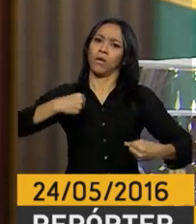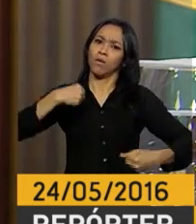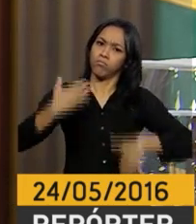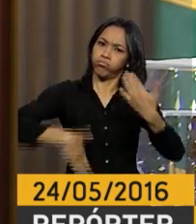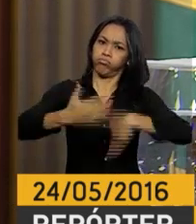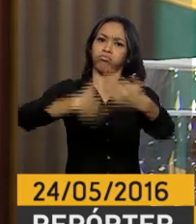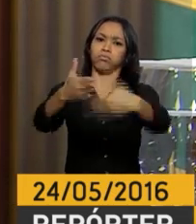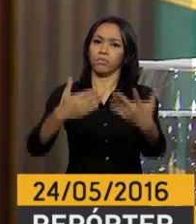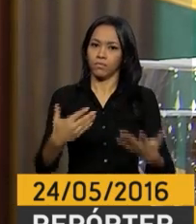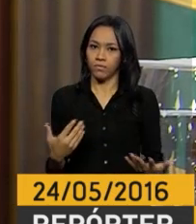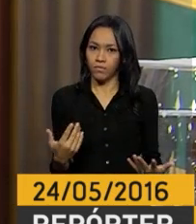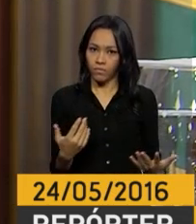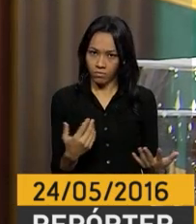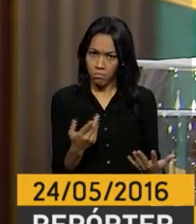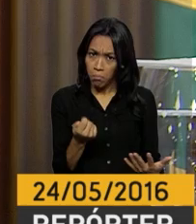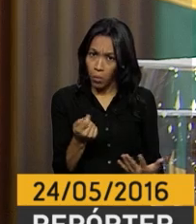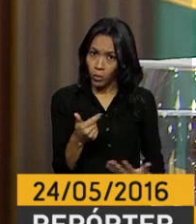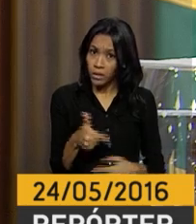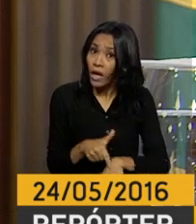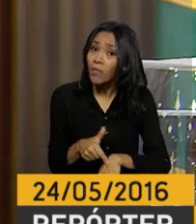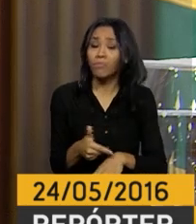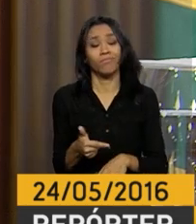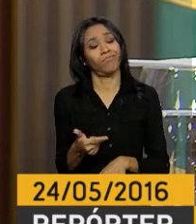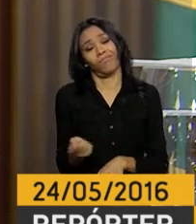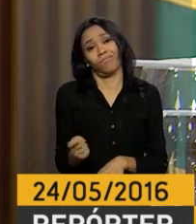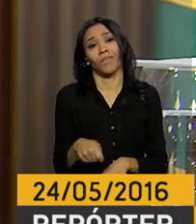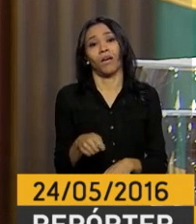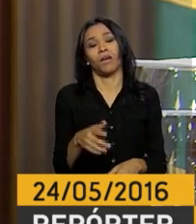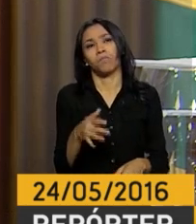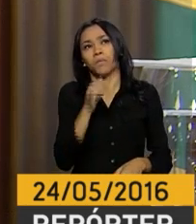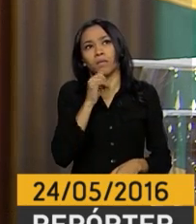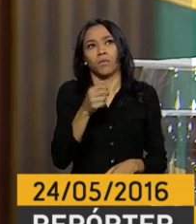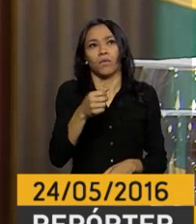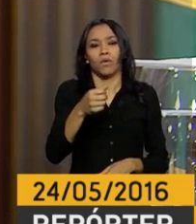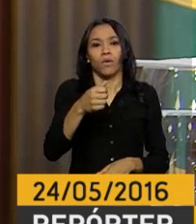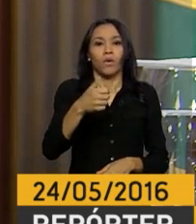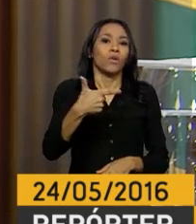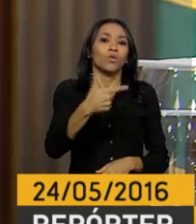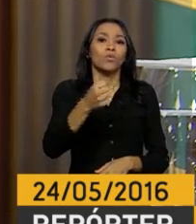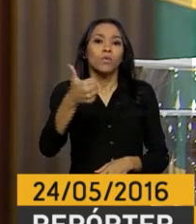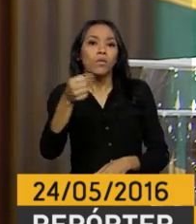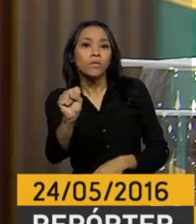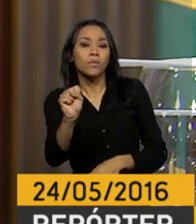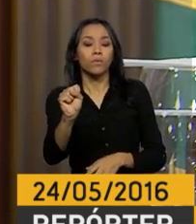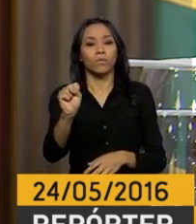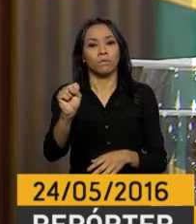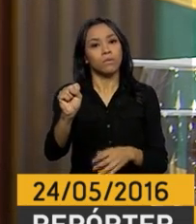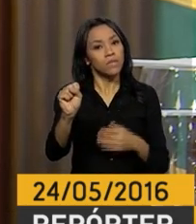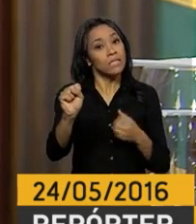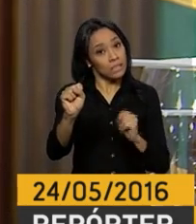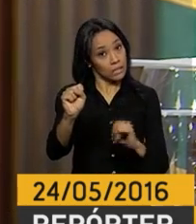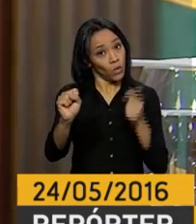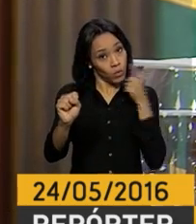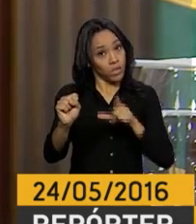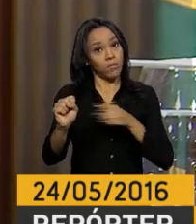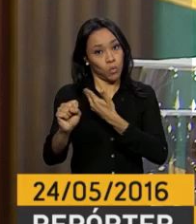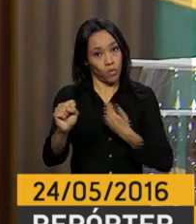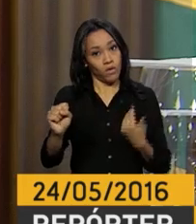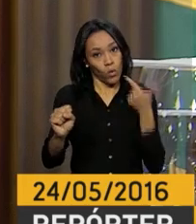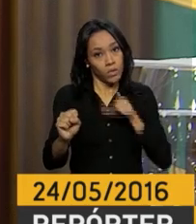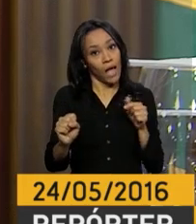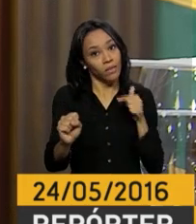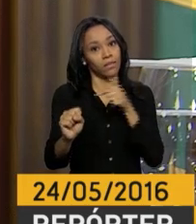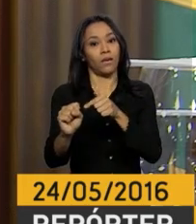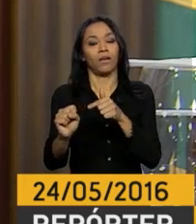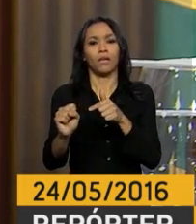nós, neste governo conjunto, a 2018, se formos até lá, e pudermos